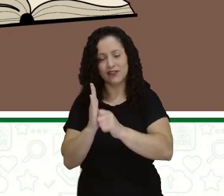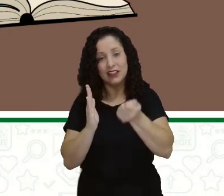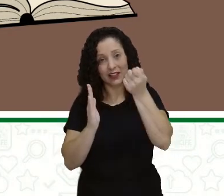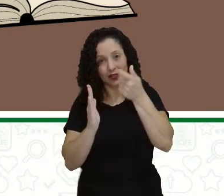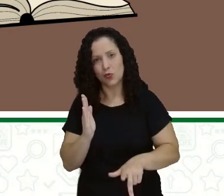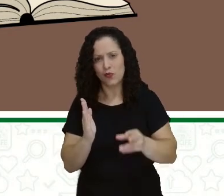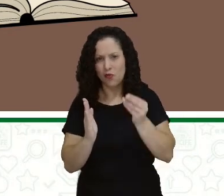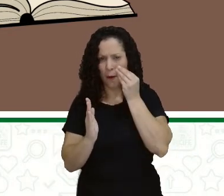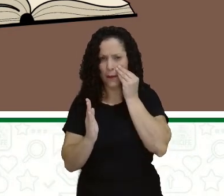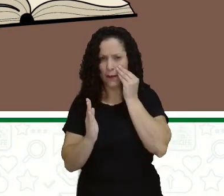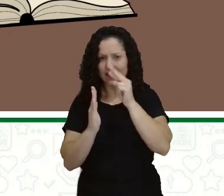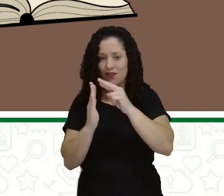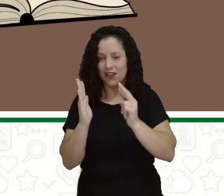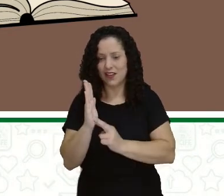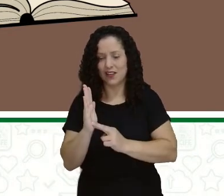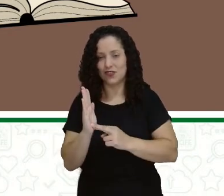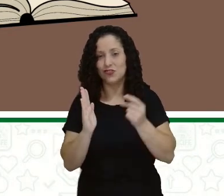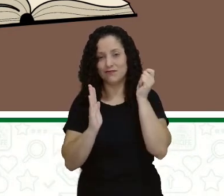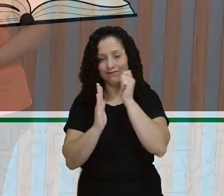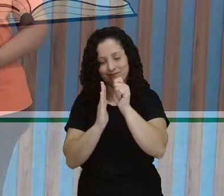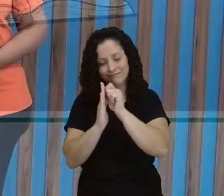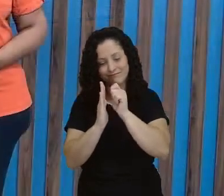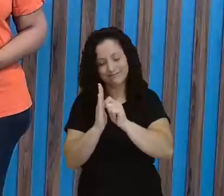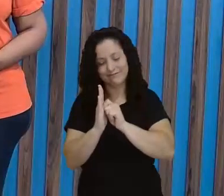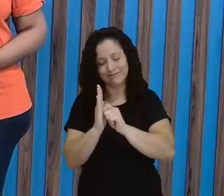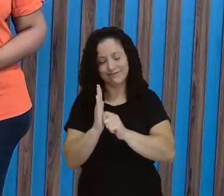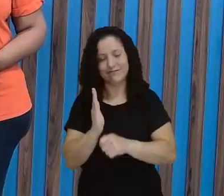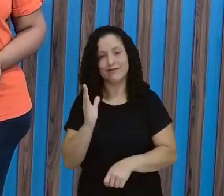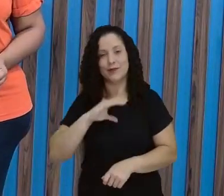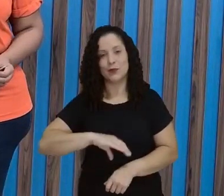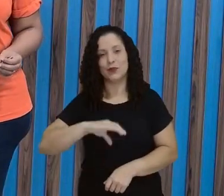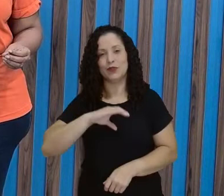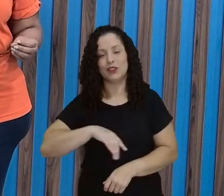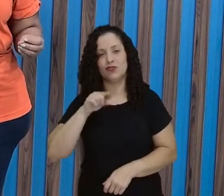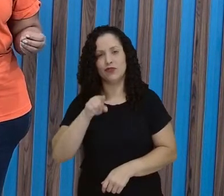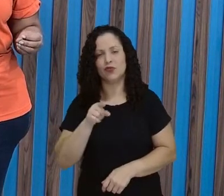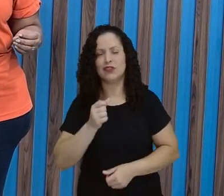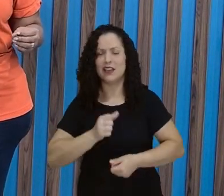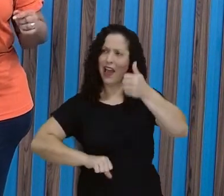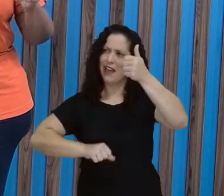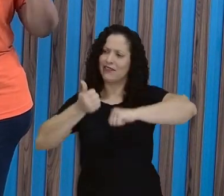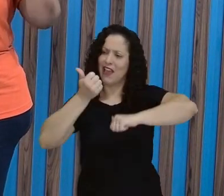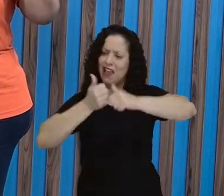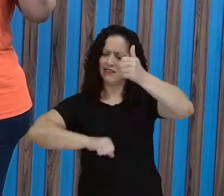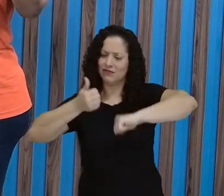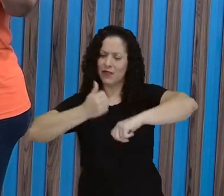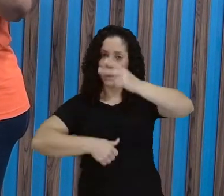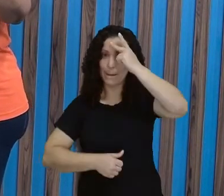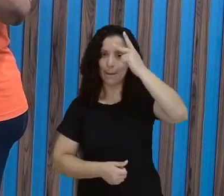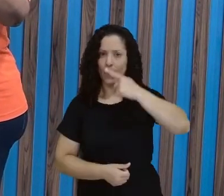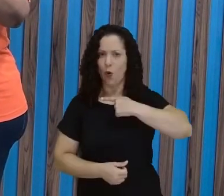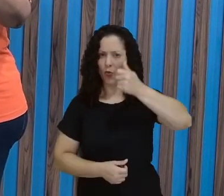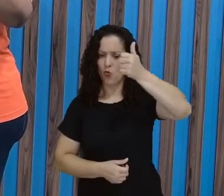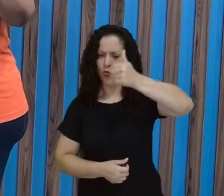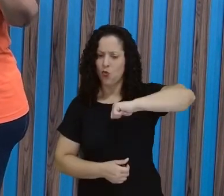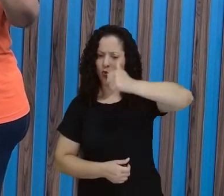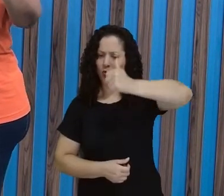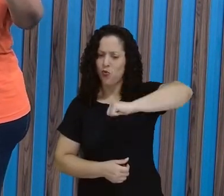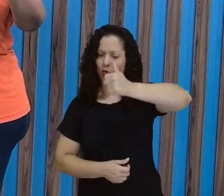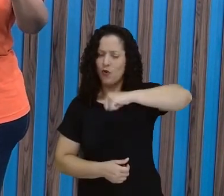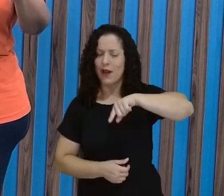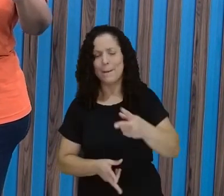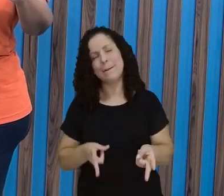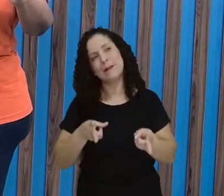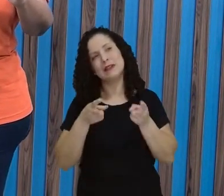as regras de ortografia. Você se analisando, será que você percebe? Assim que você termina de